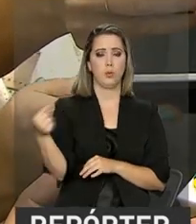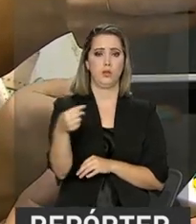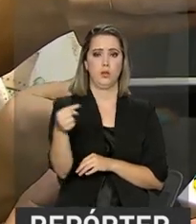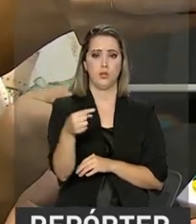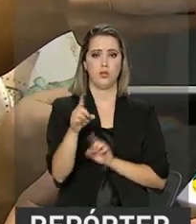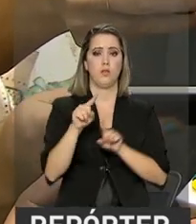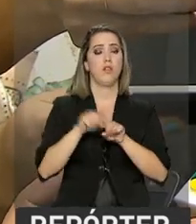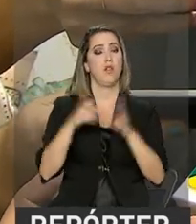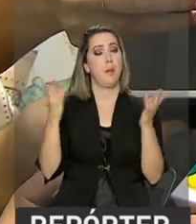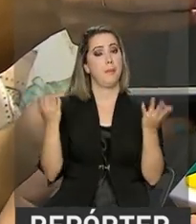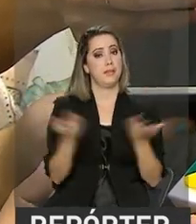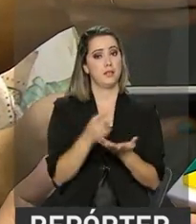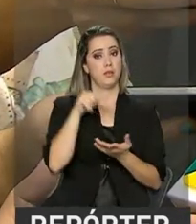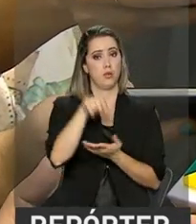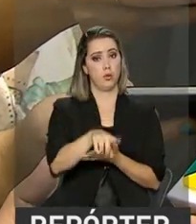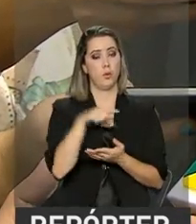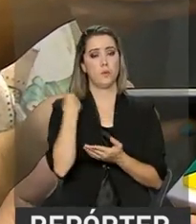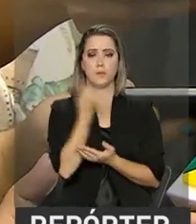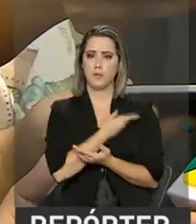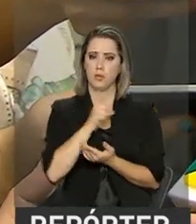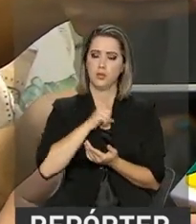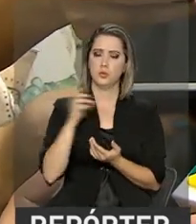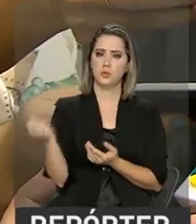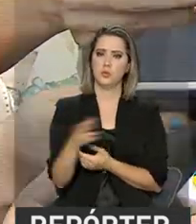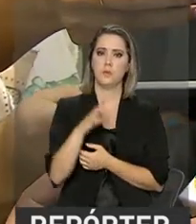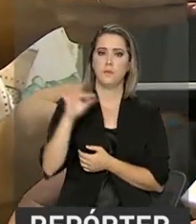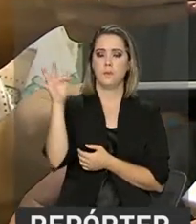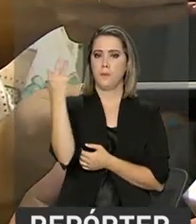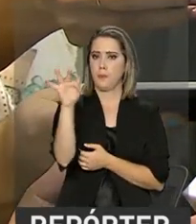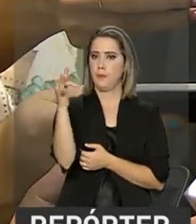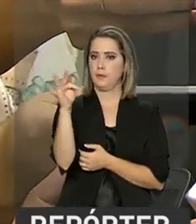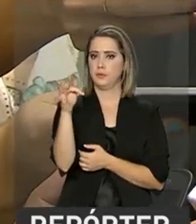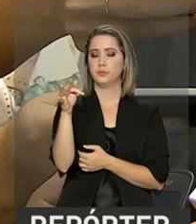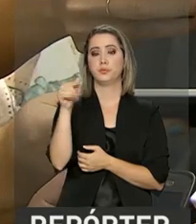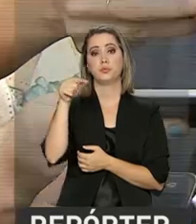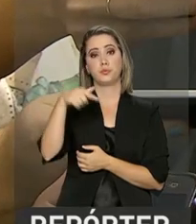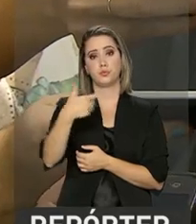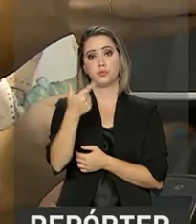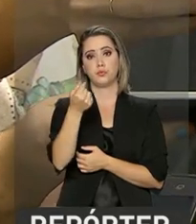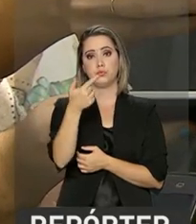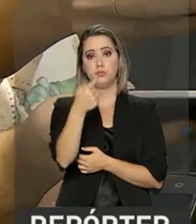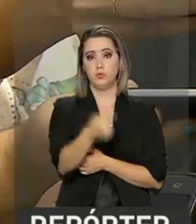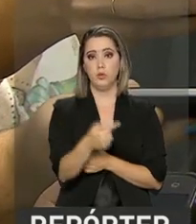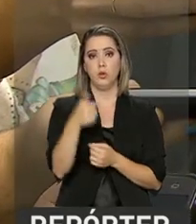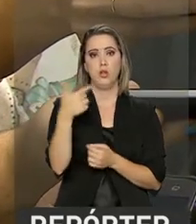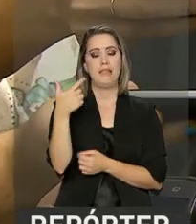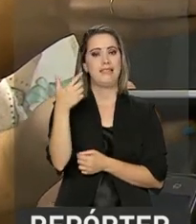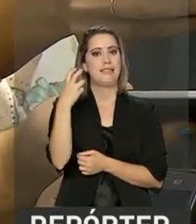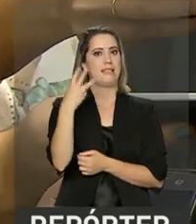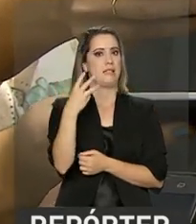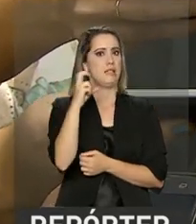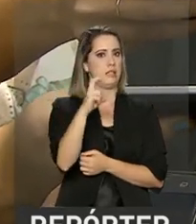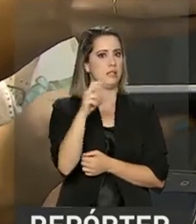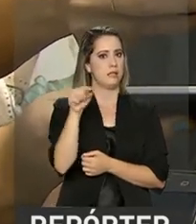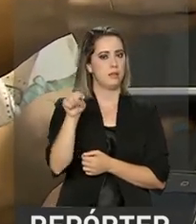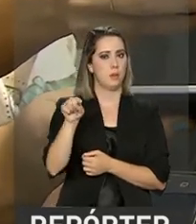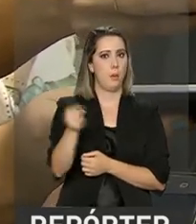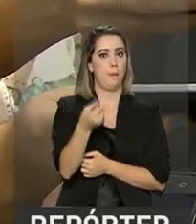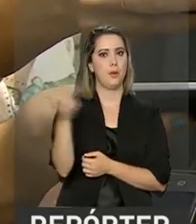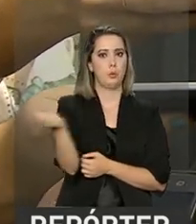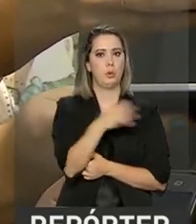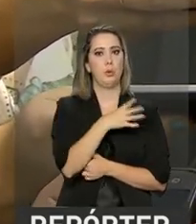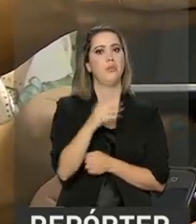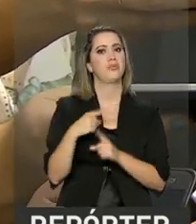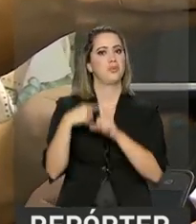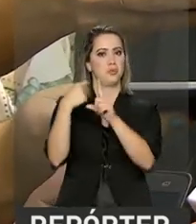negativos. E agora, quando nós tivemos, em fevereiro de 2017, 35 mil postos positivos, e